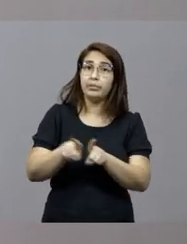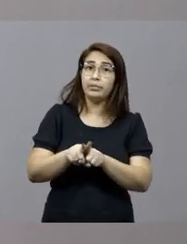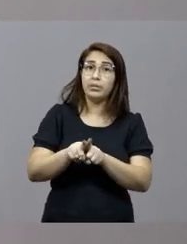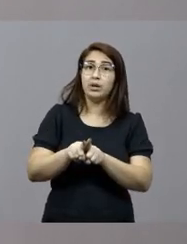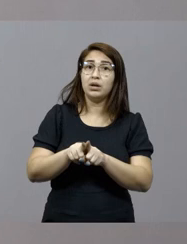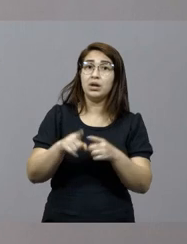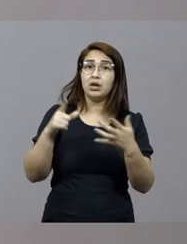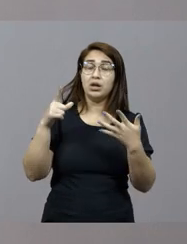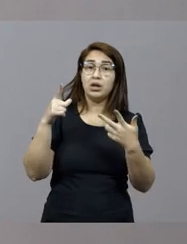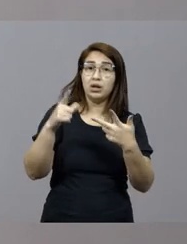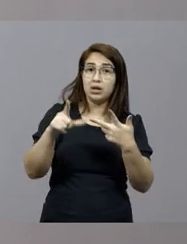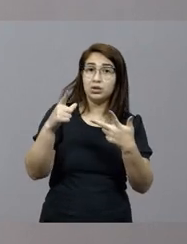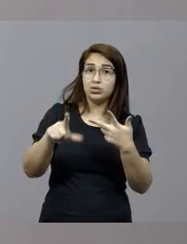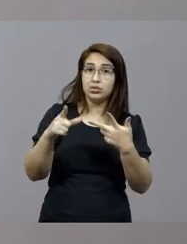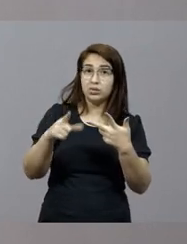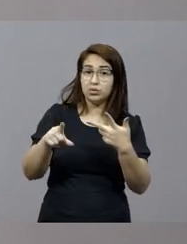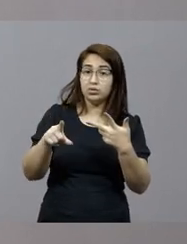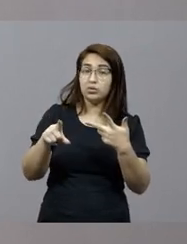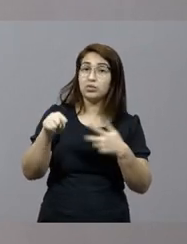esta casa,